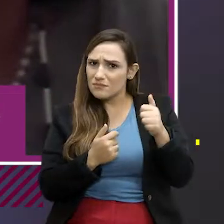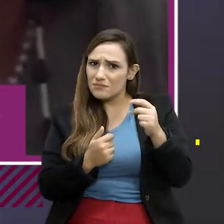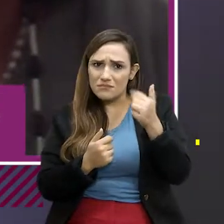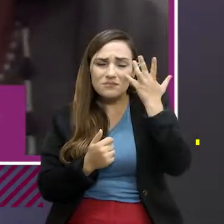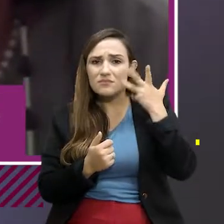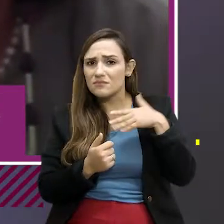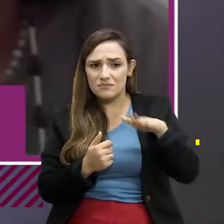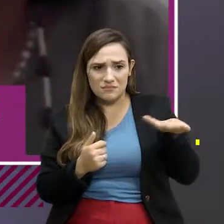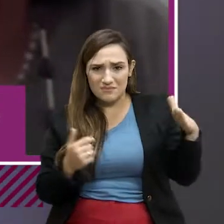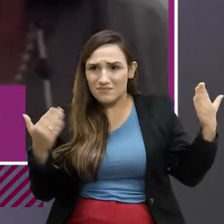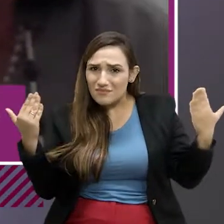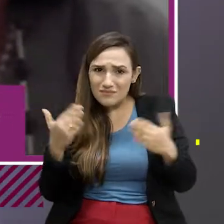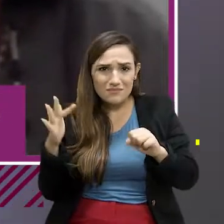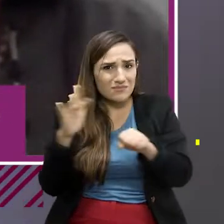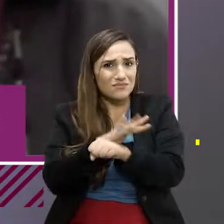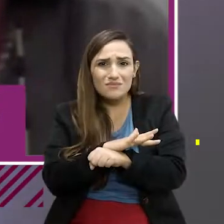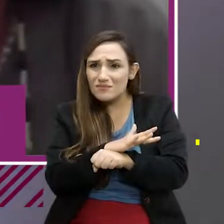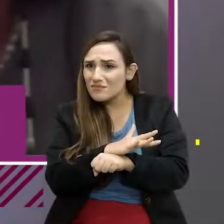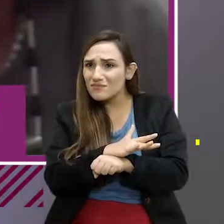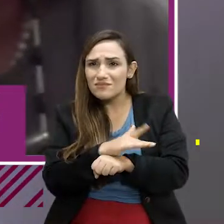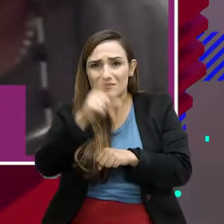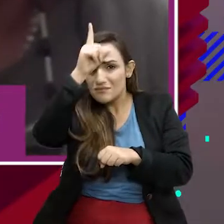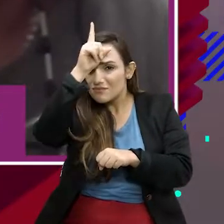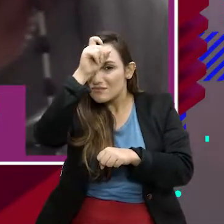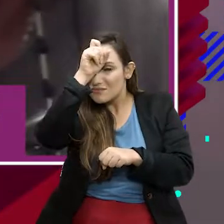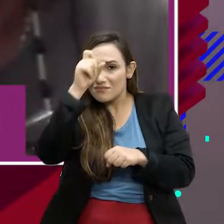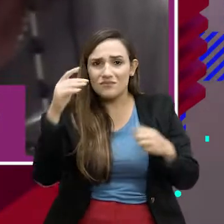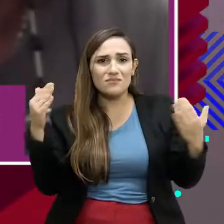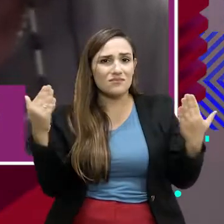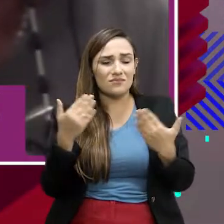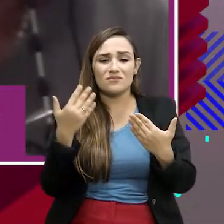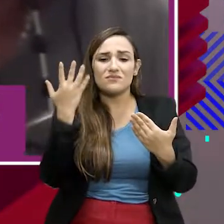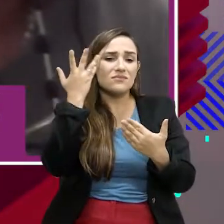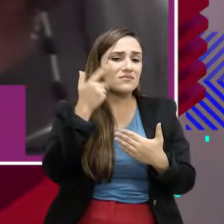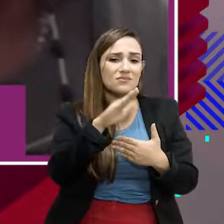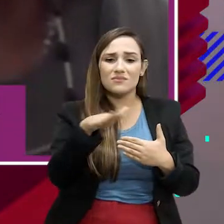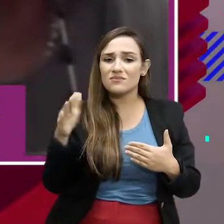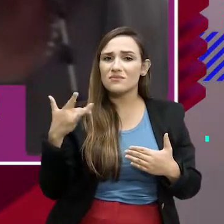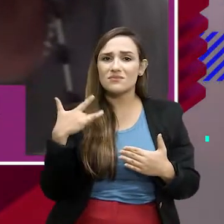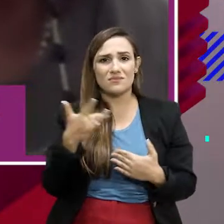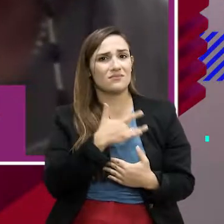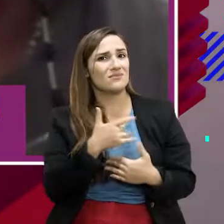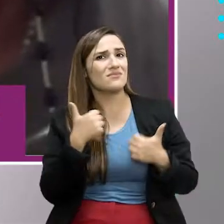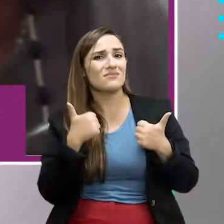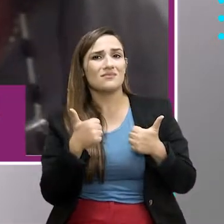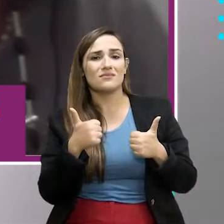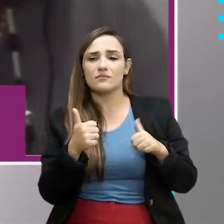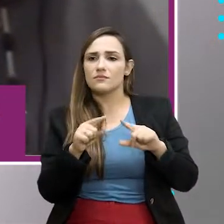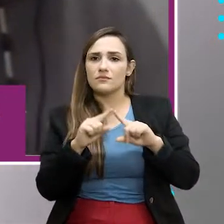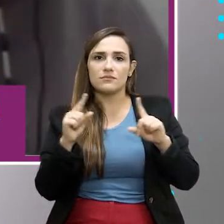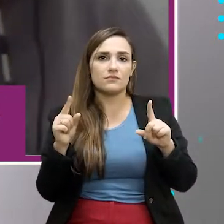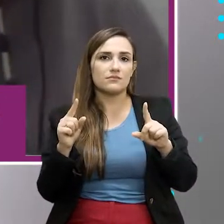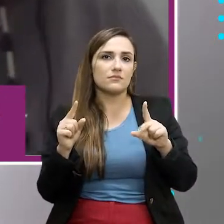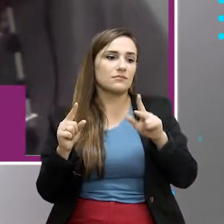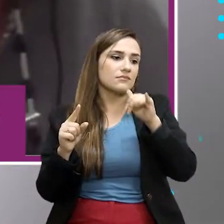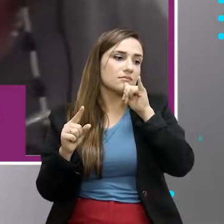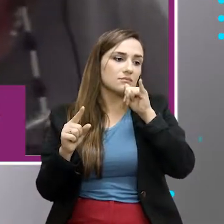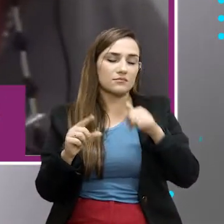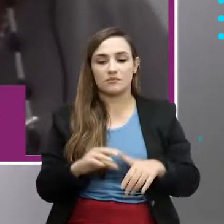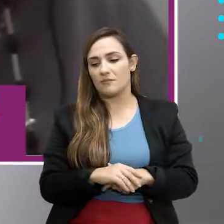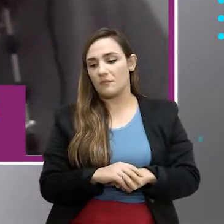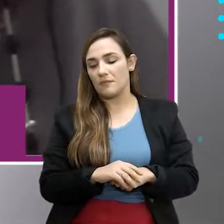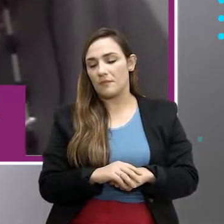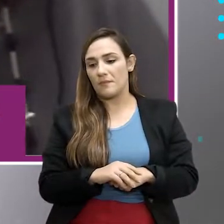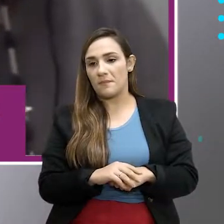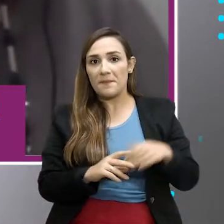faço pediatria há 40 anos, eu vi uma diferença muito grande no que é que a gente via 40 anos atrás e o que a gente vê hoje. As crianças, de uma maneira geral, são